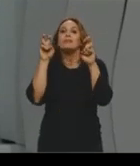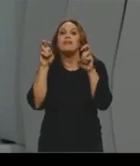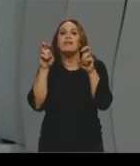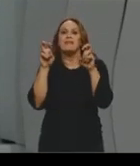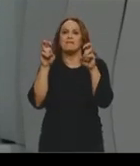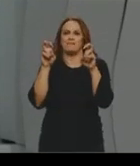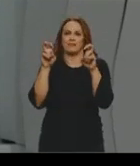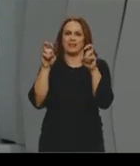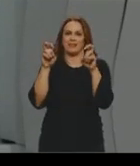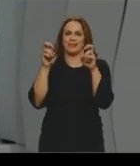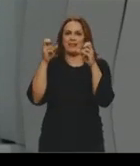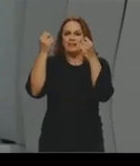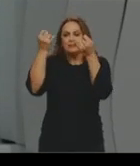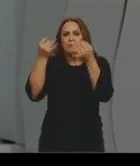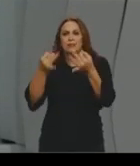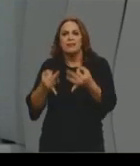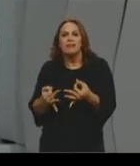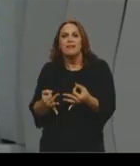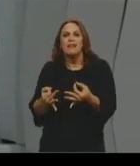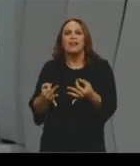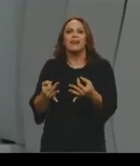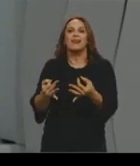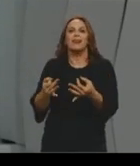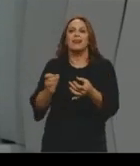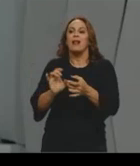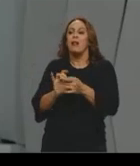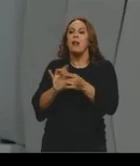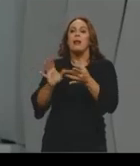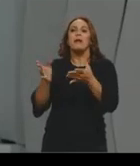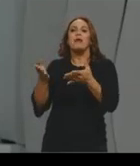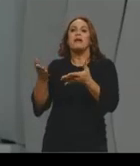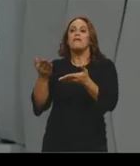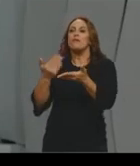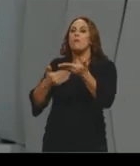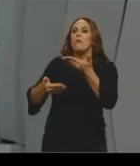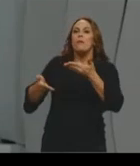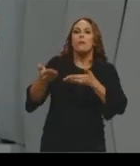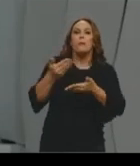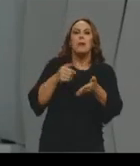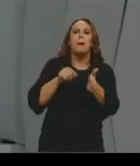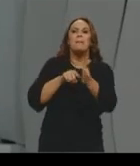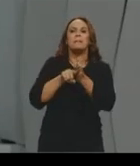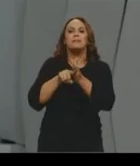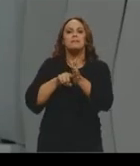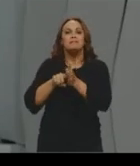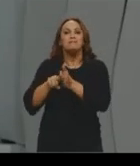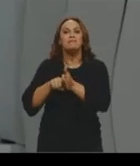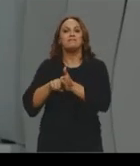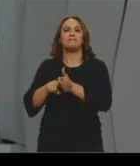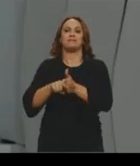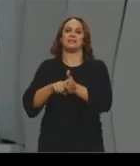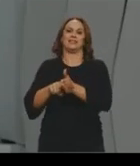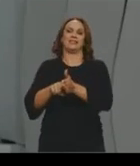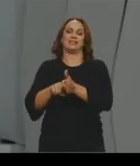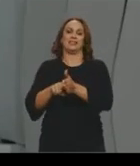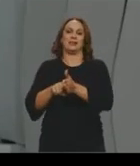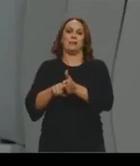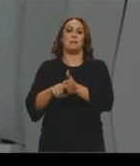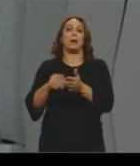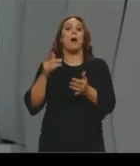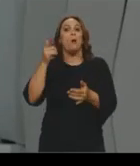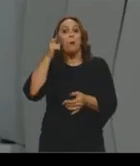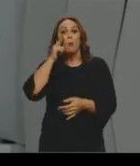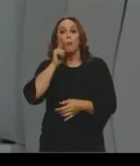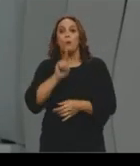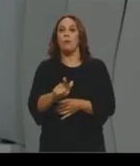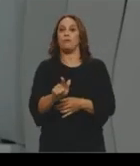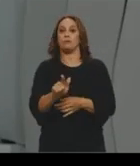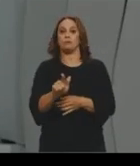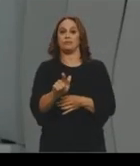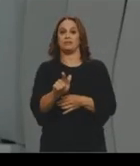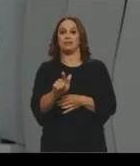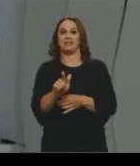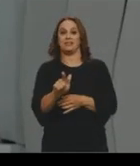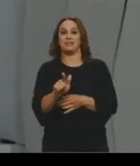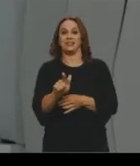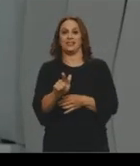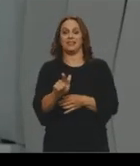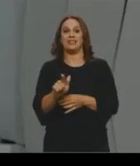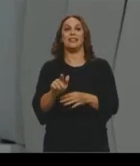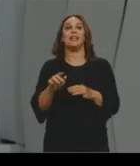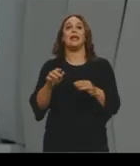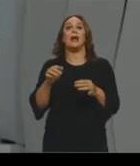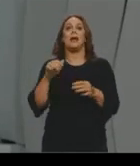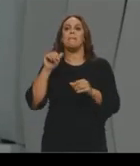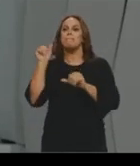dizer que a gente precisa colocar o dedo na ferida até, né, para que a gente consiga aí criar meios de